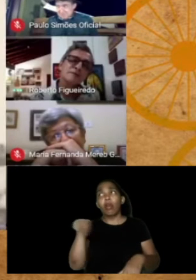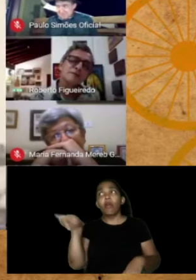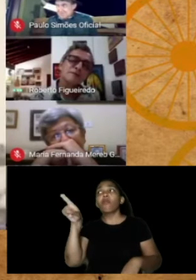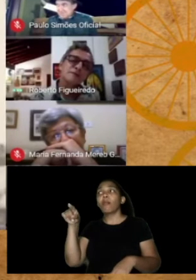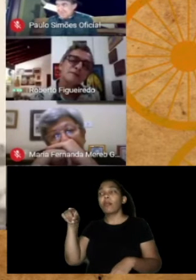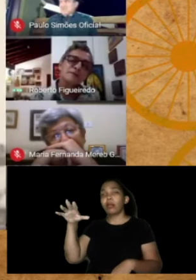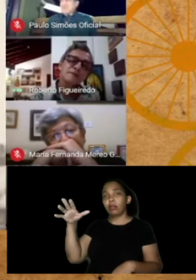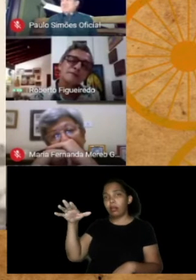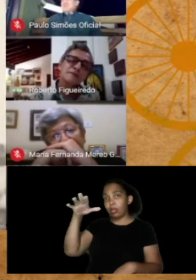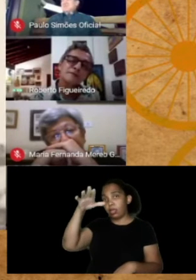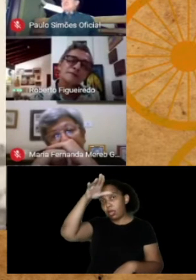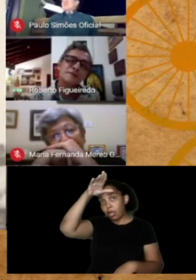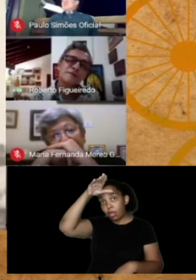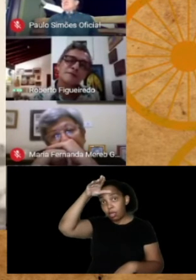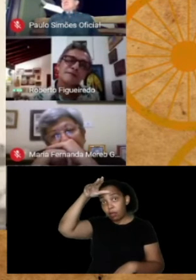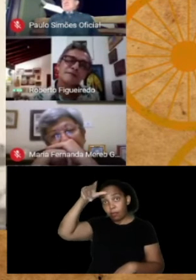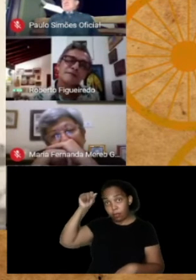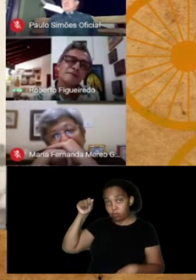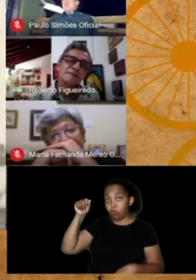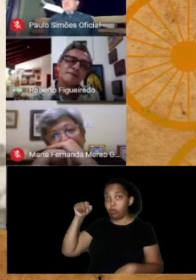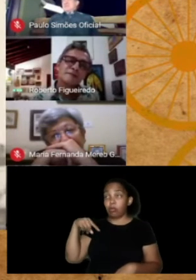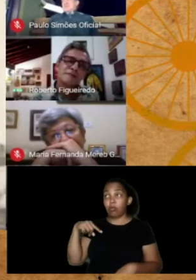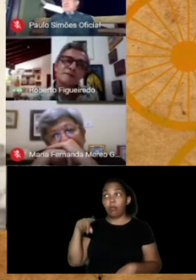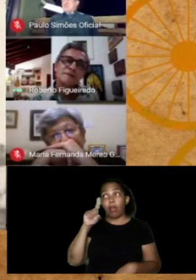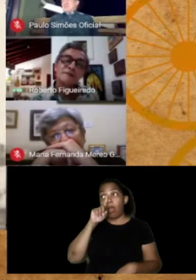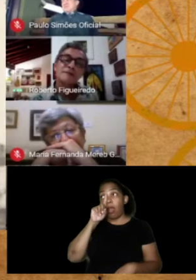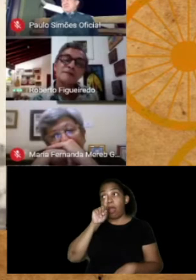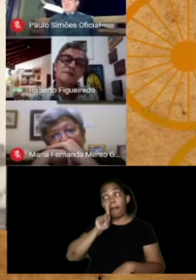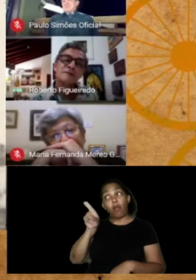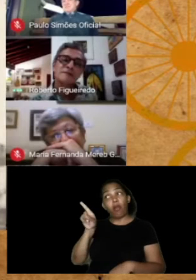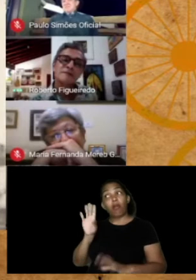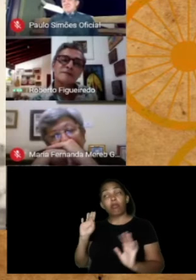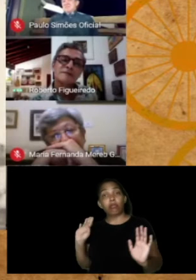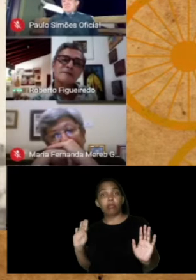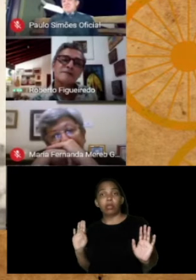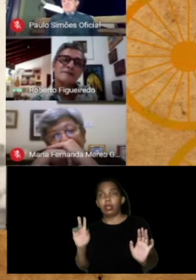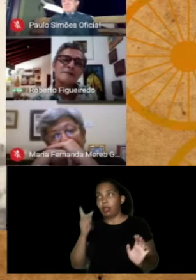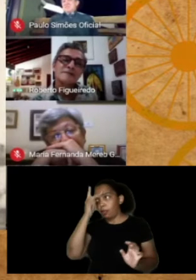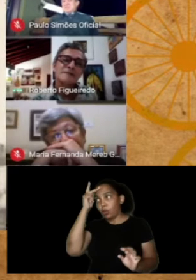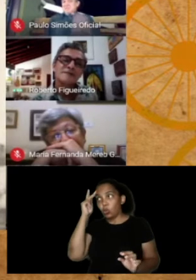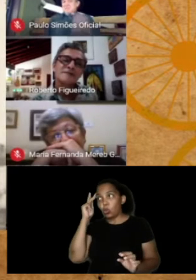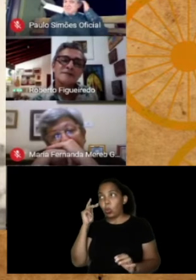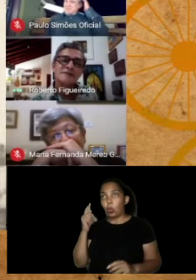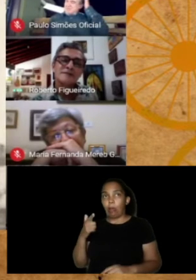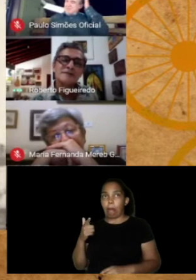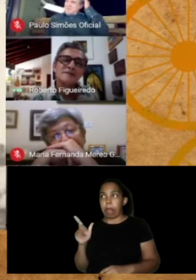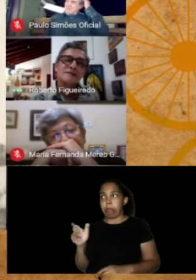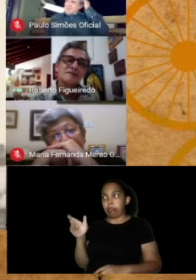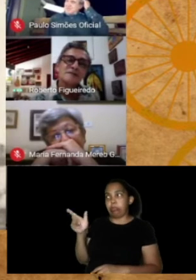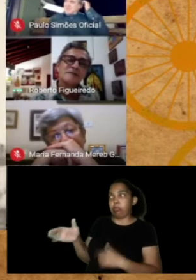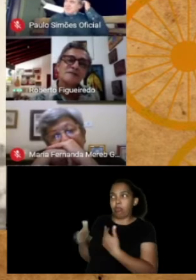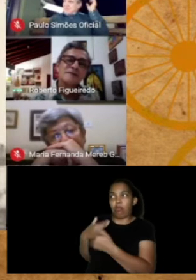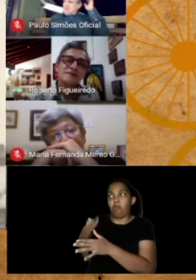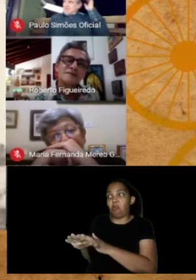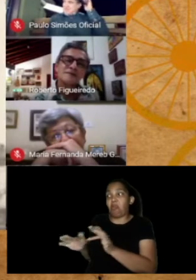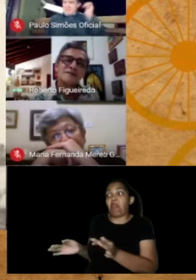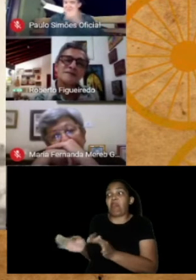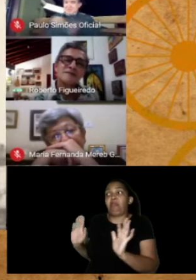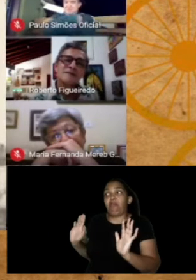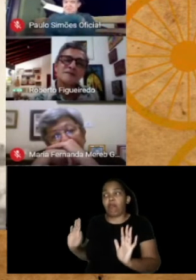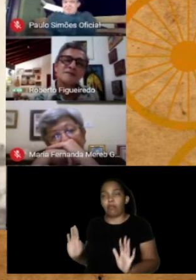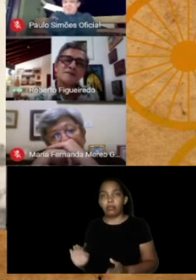lá é perigoso, você não vai querer ir lá, não. O povo mata por qualquer coisa, né? E diz que chegou lá nessa época